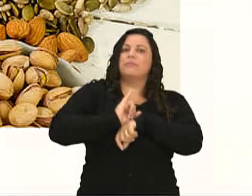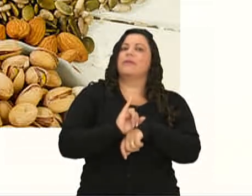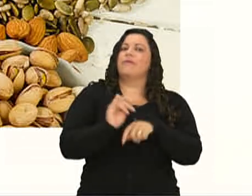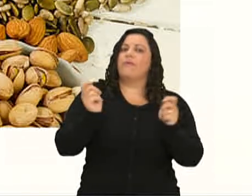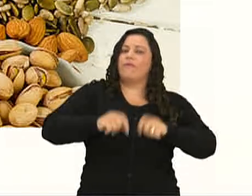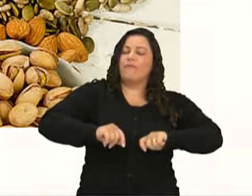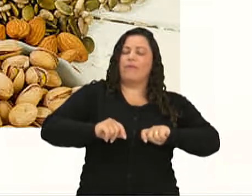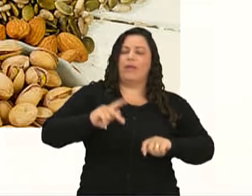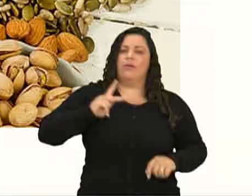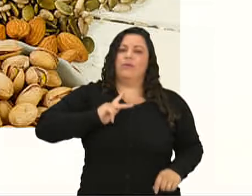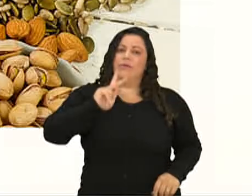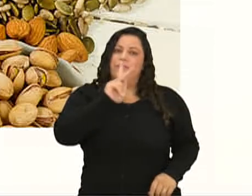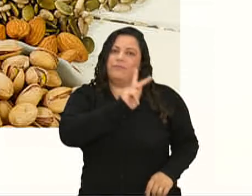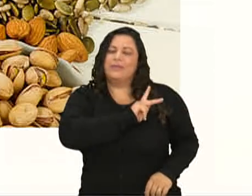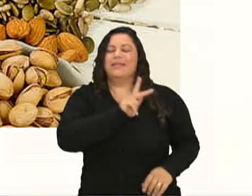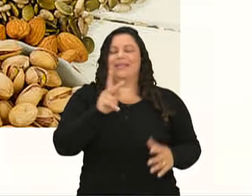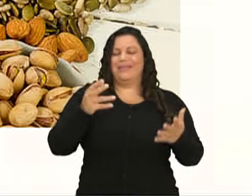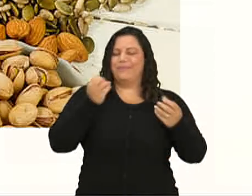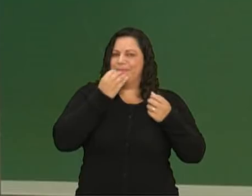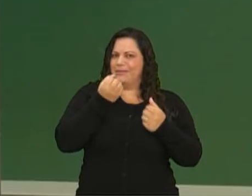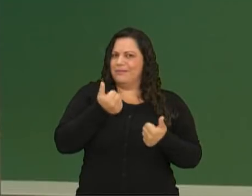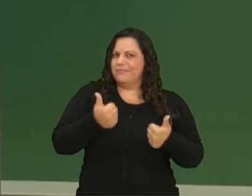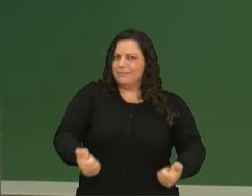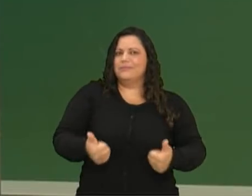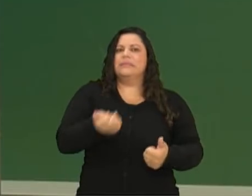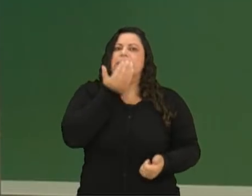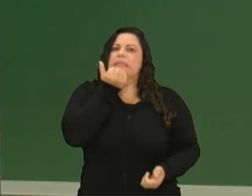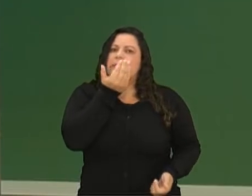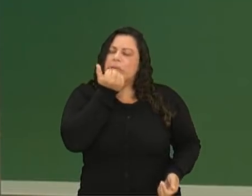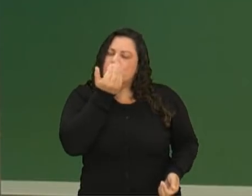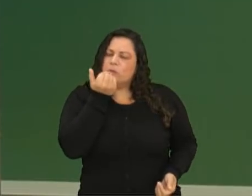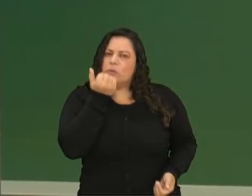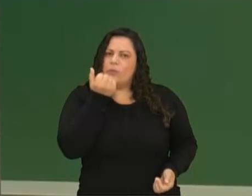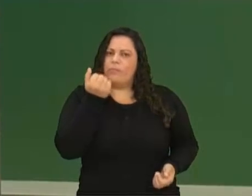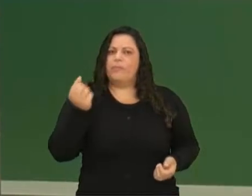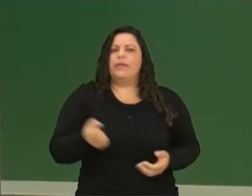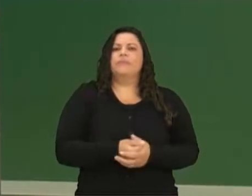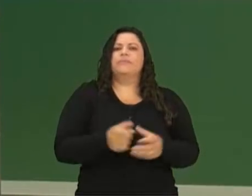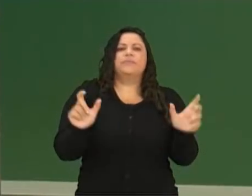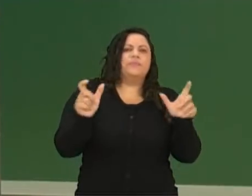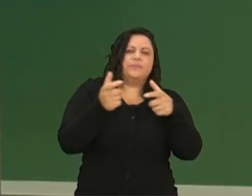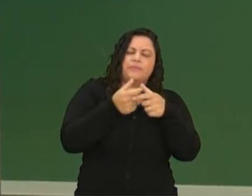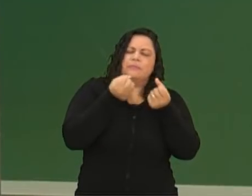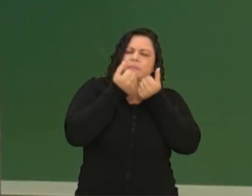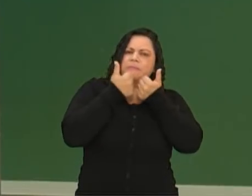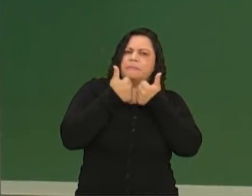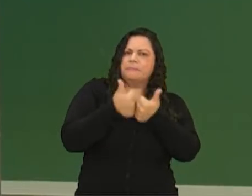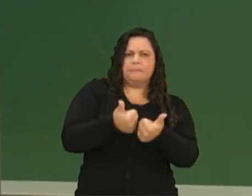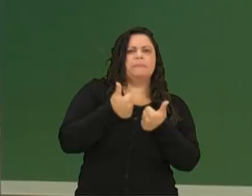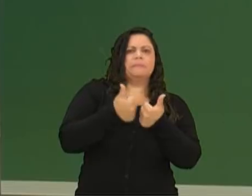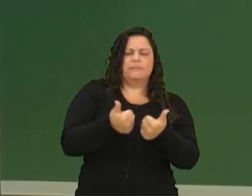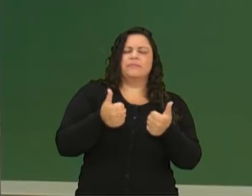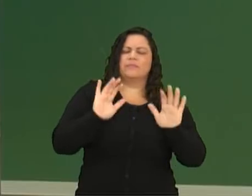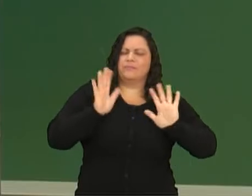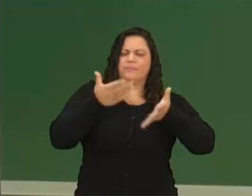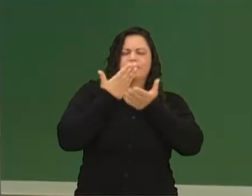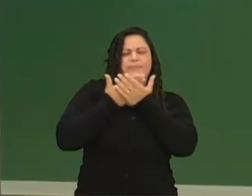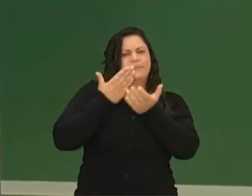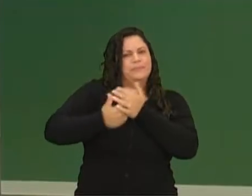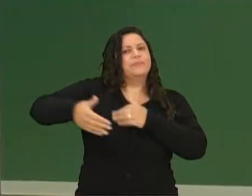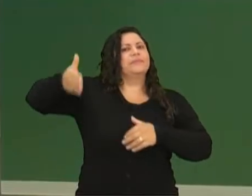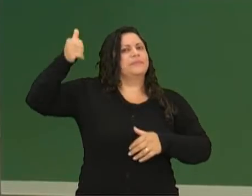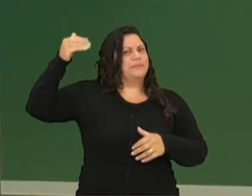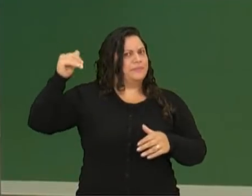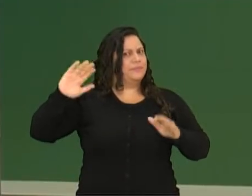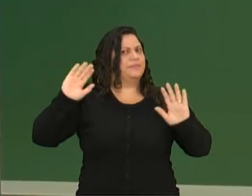precisa consumir eles, né, um pouquinho, aí, uma quantidade adequada, como a gente já estudou nas aulas de nutrição, para que não haja